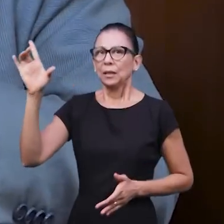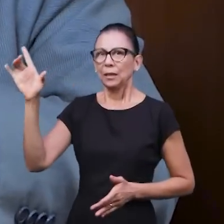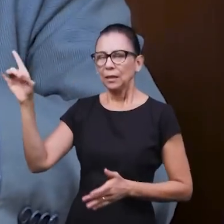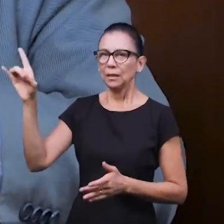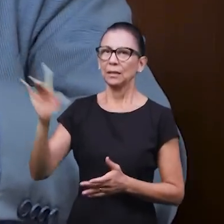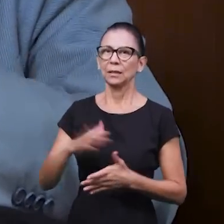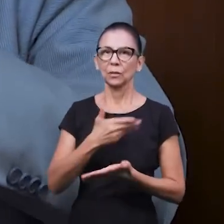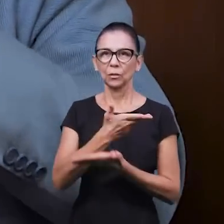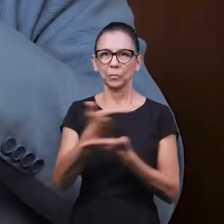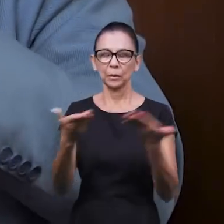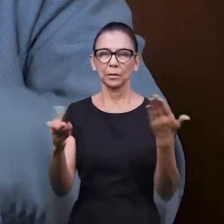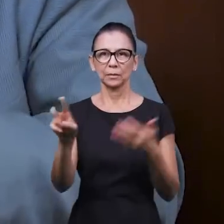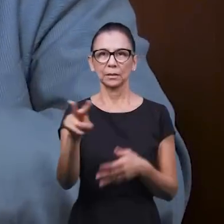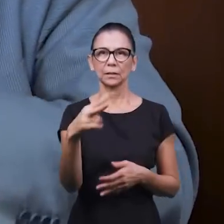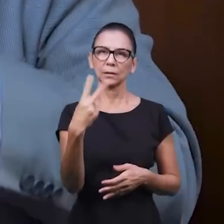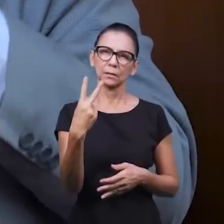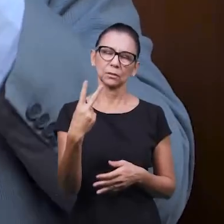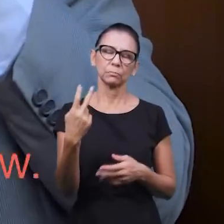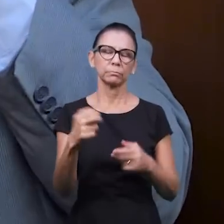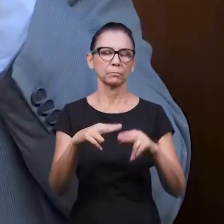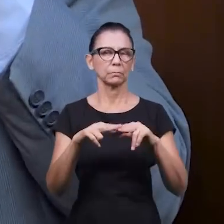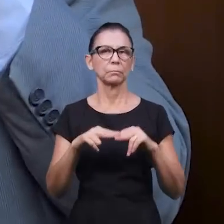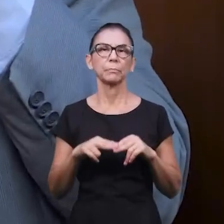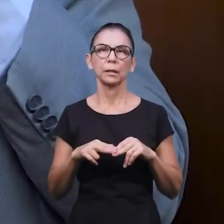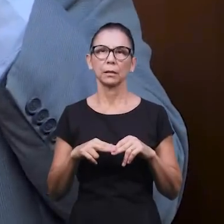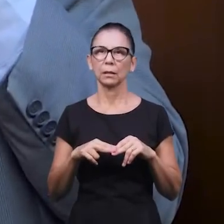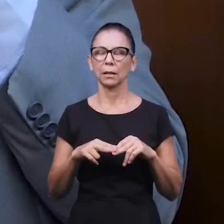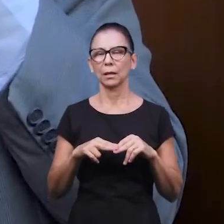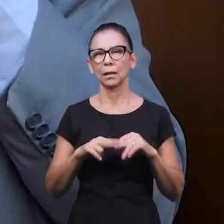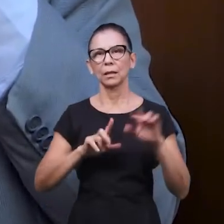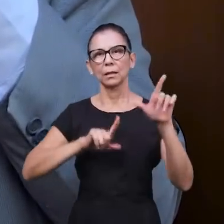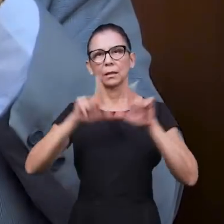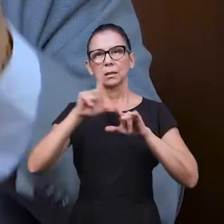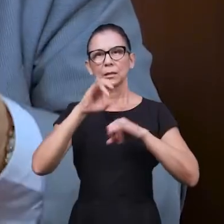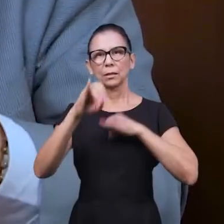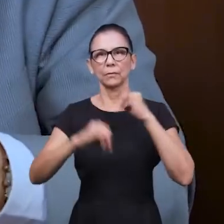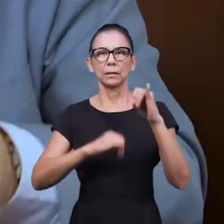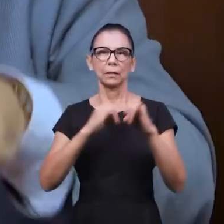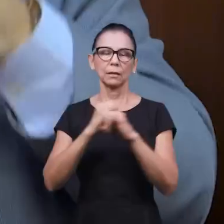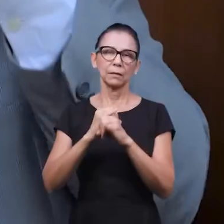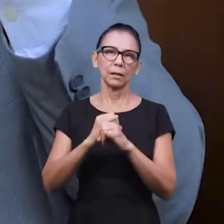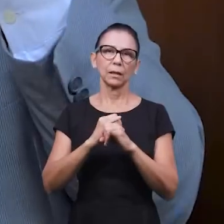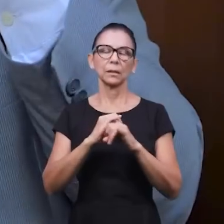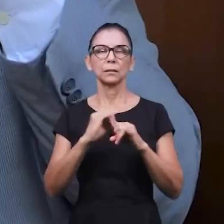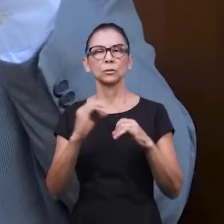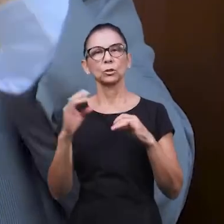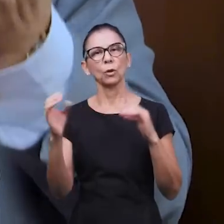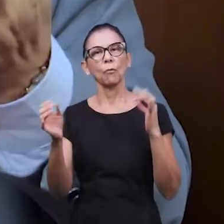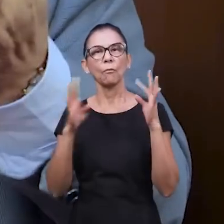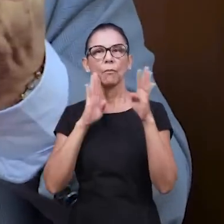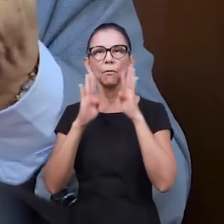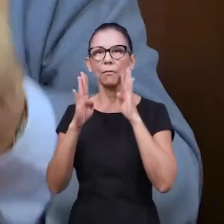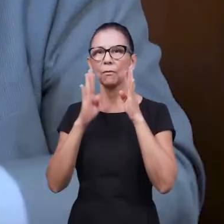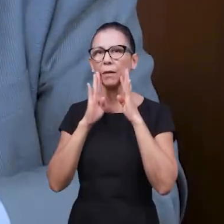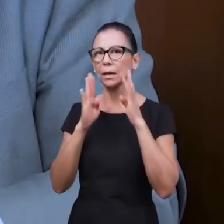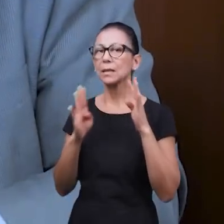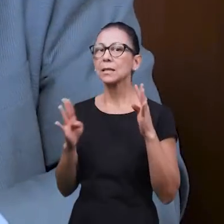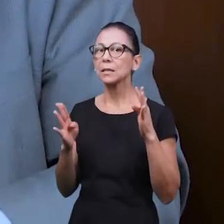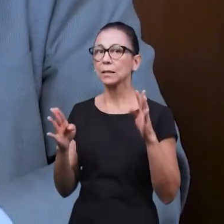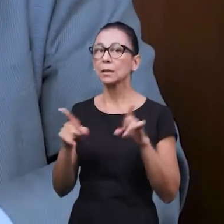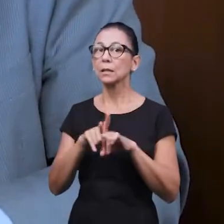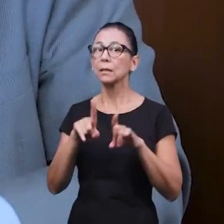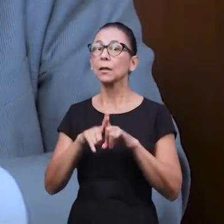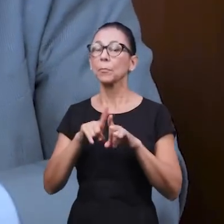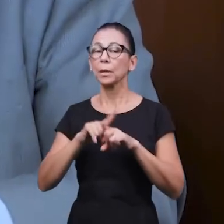está assistindo pela TV Web Manaim, ou você que está assistindo pelo Facebook da Rádio Manaim. Também nós estamos